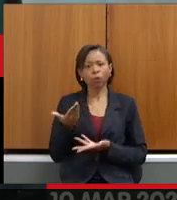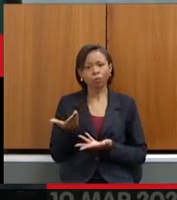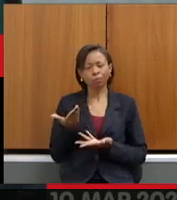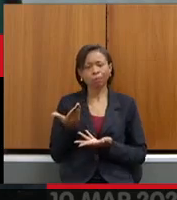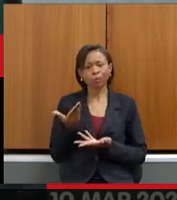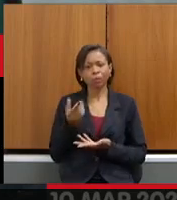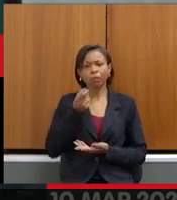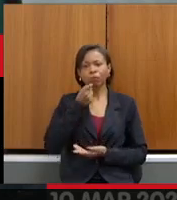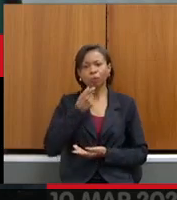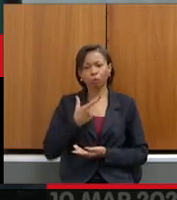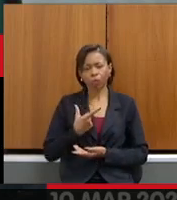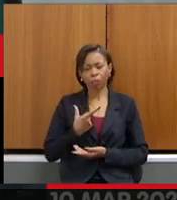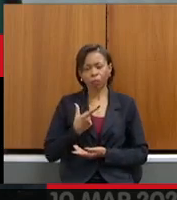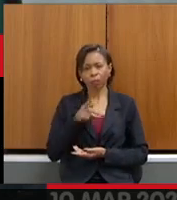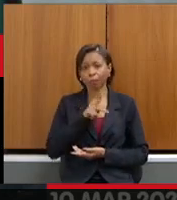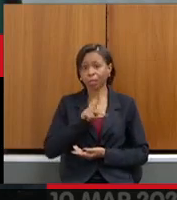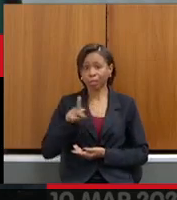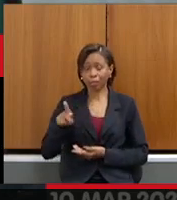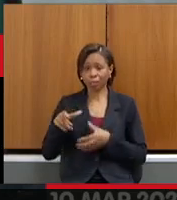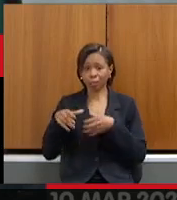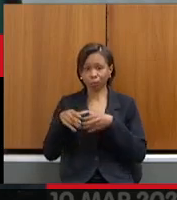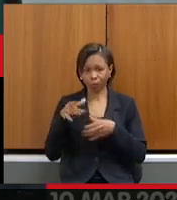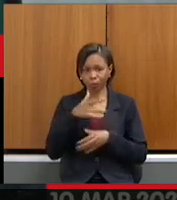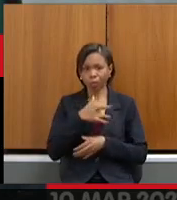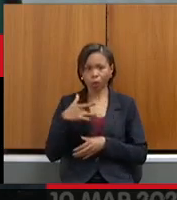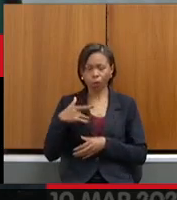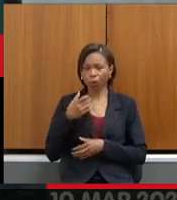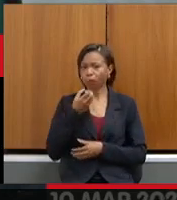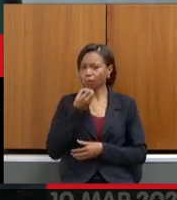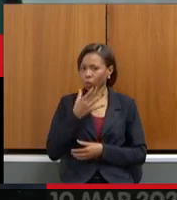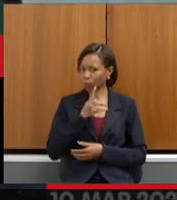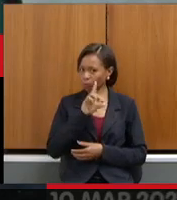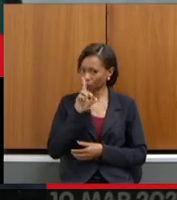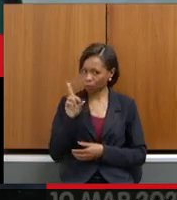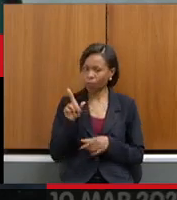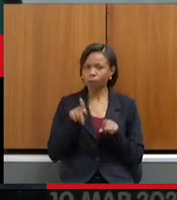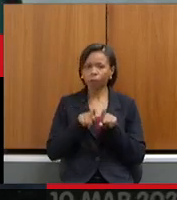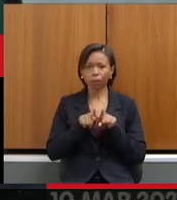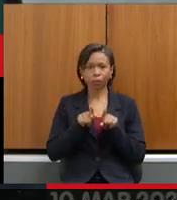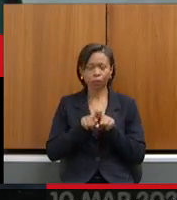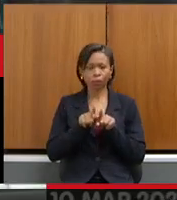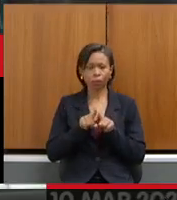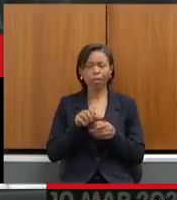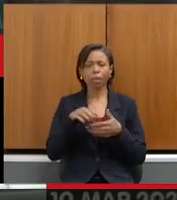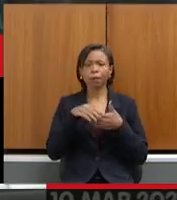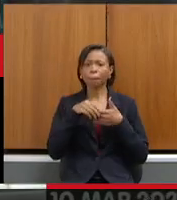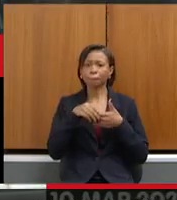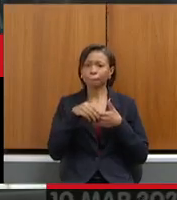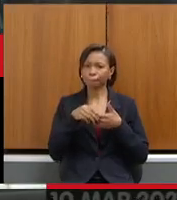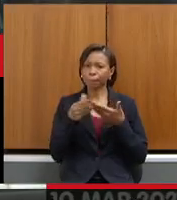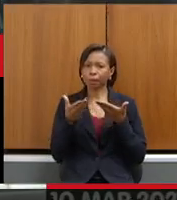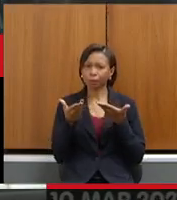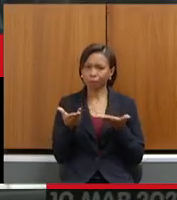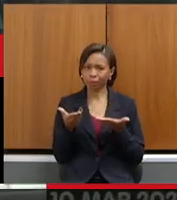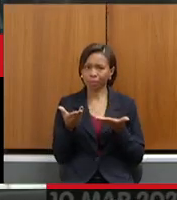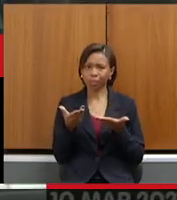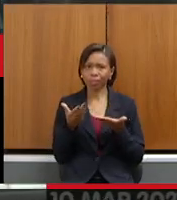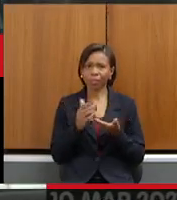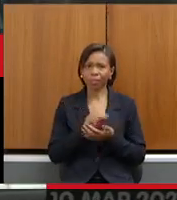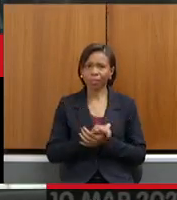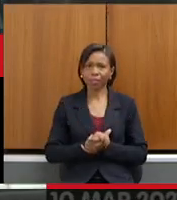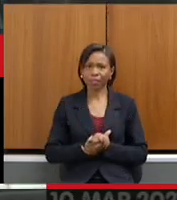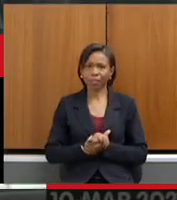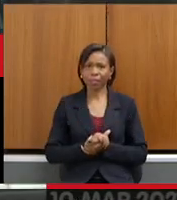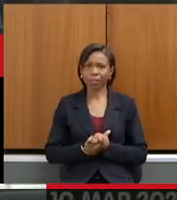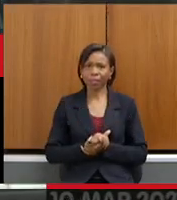Deputado João Vitor Xavier aproveitar a oportunidade de complementar a vossa excelência por assumir